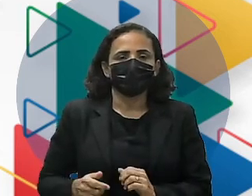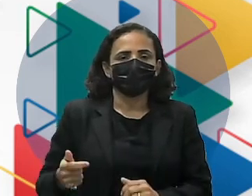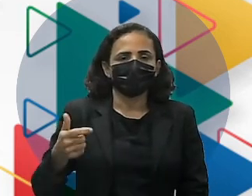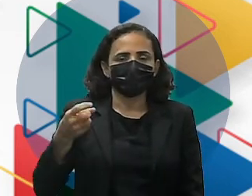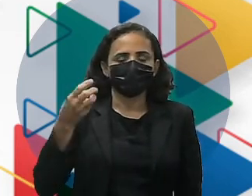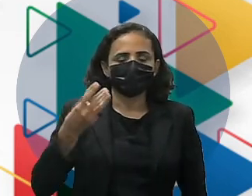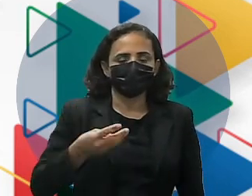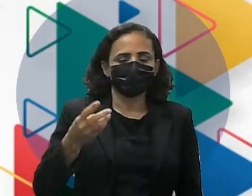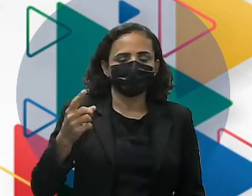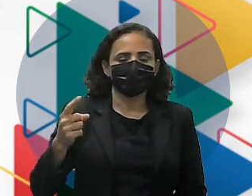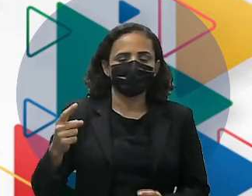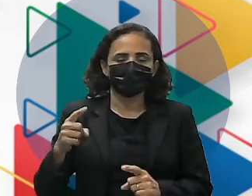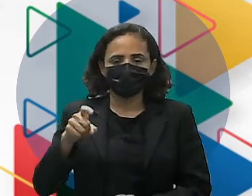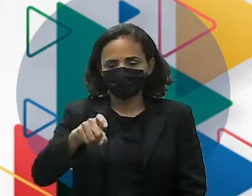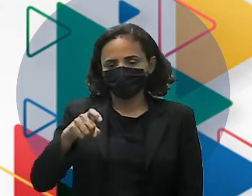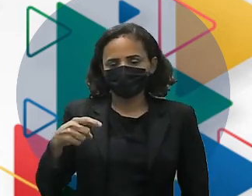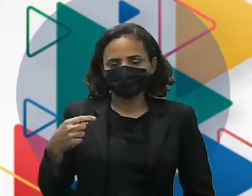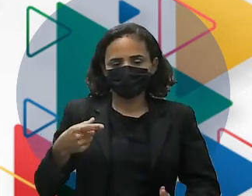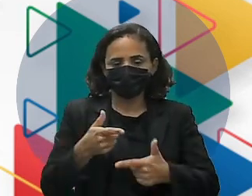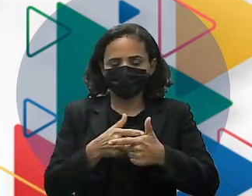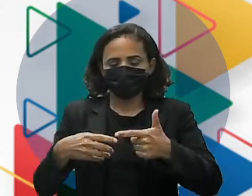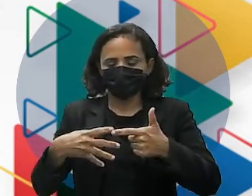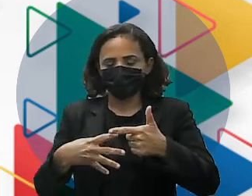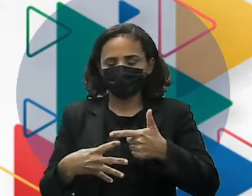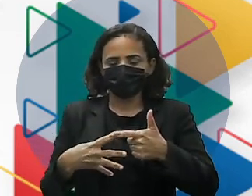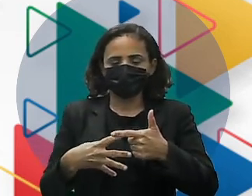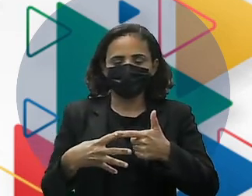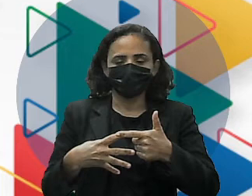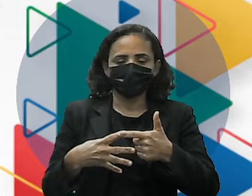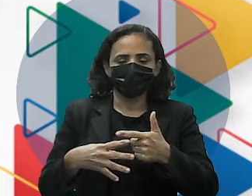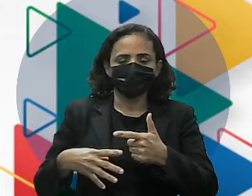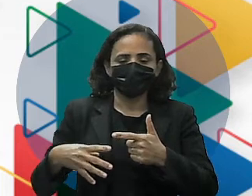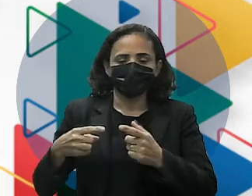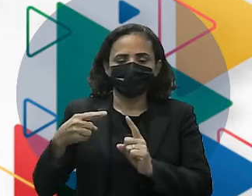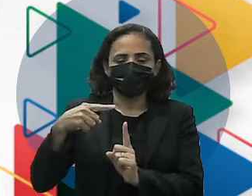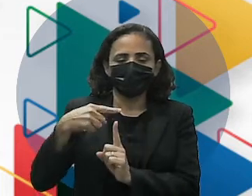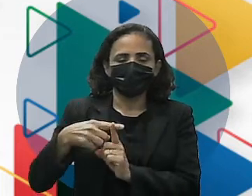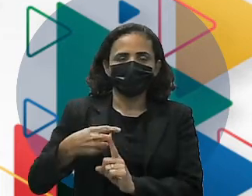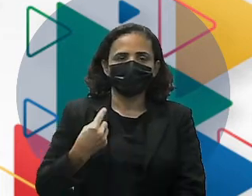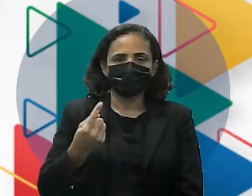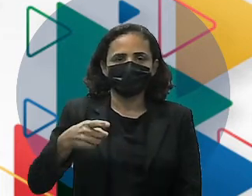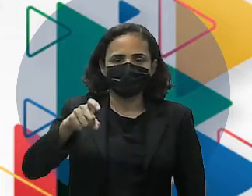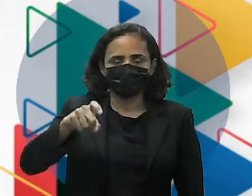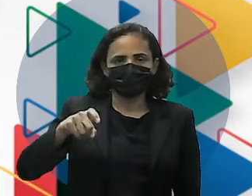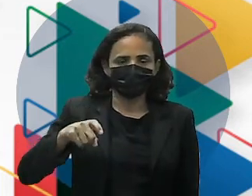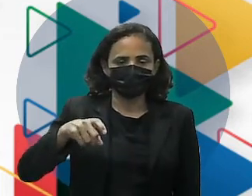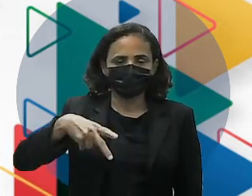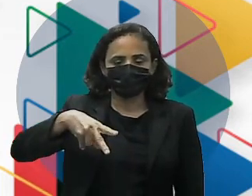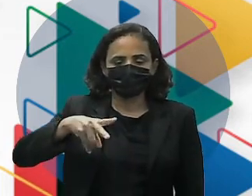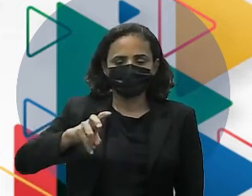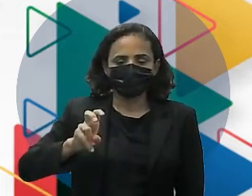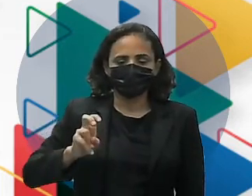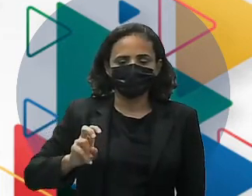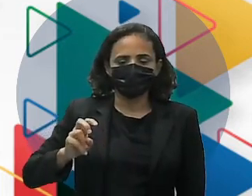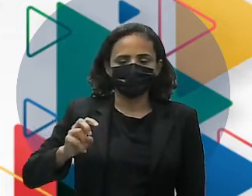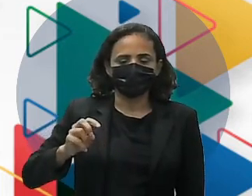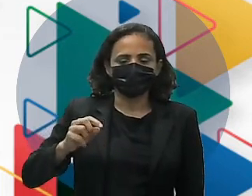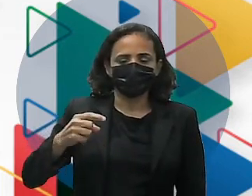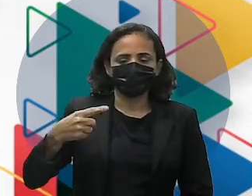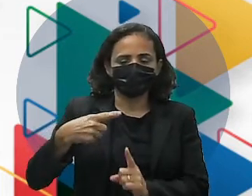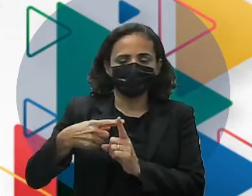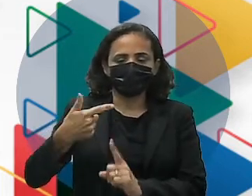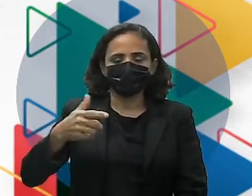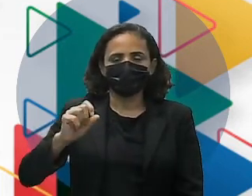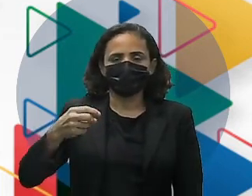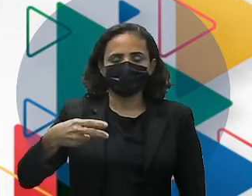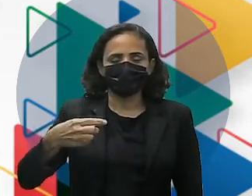3x sobre 4 mais 1x sobre 5 mais 2 igual